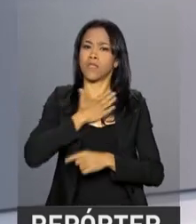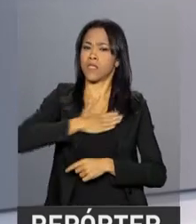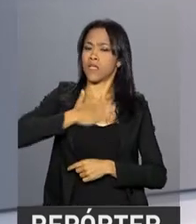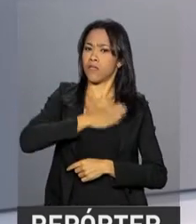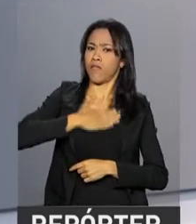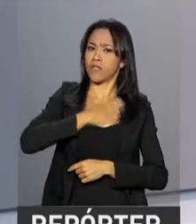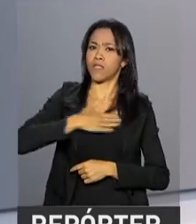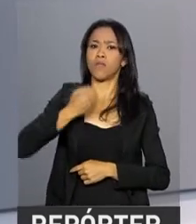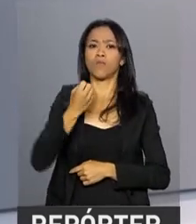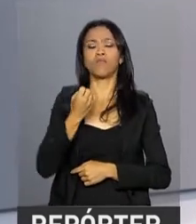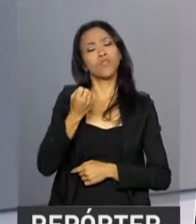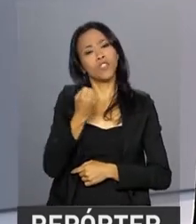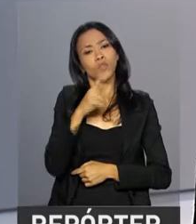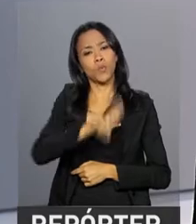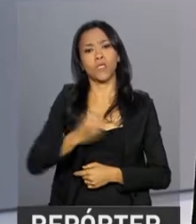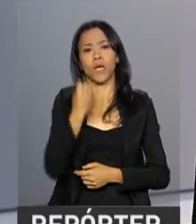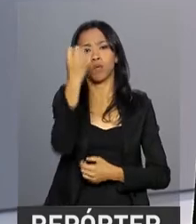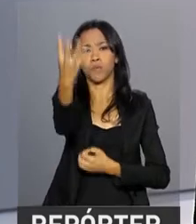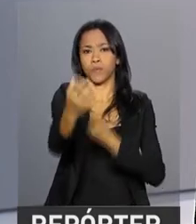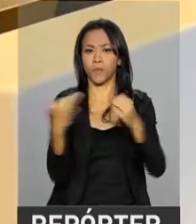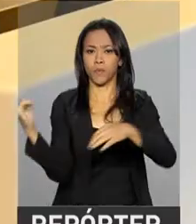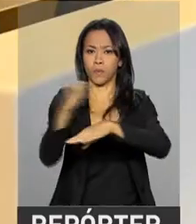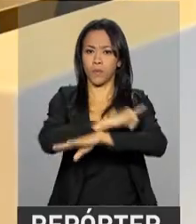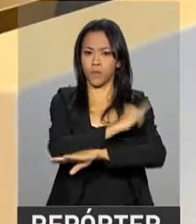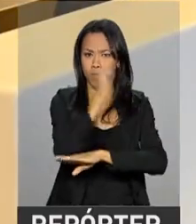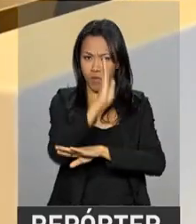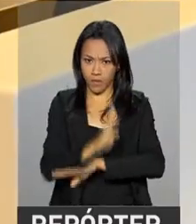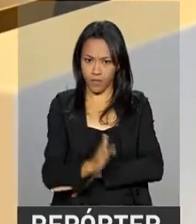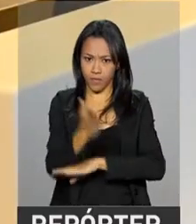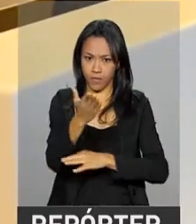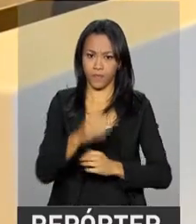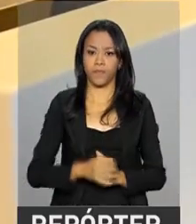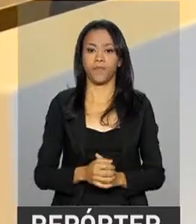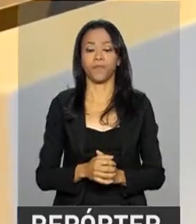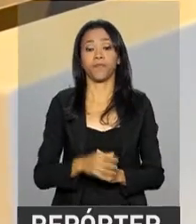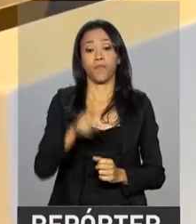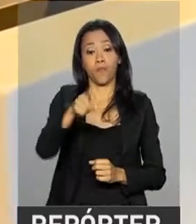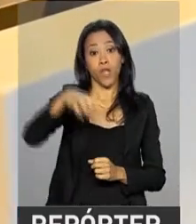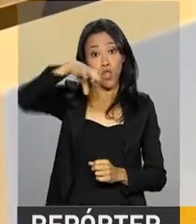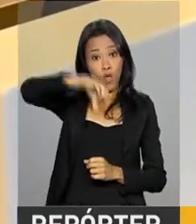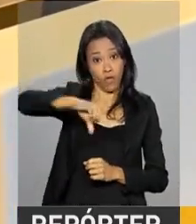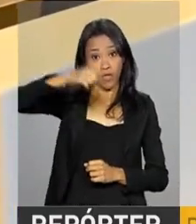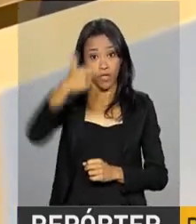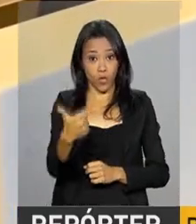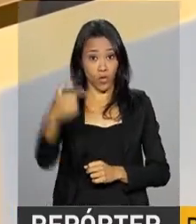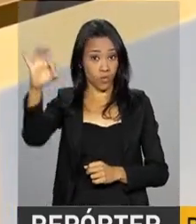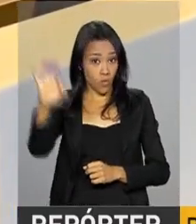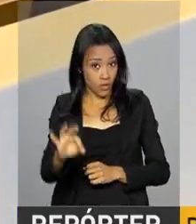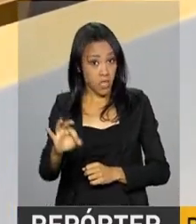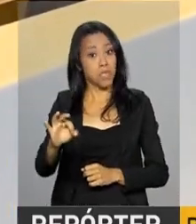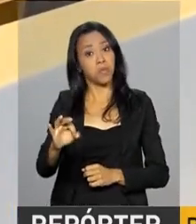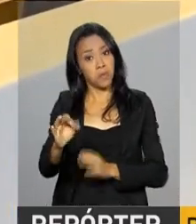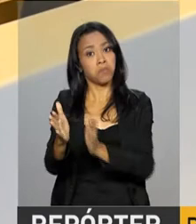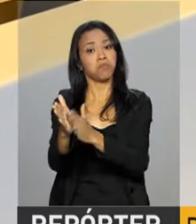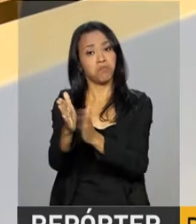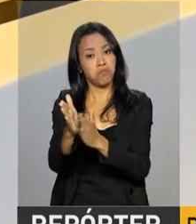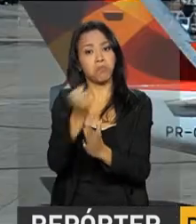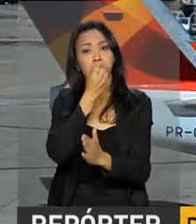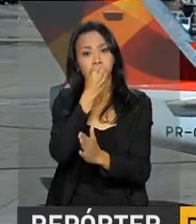aos aeroportos do país com 92% de aprovação dos